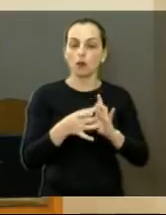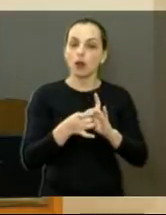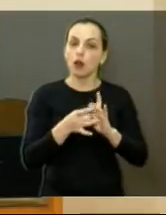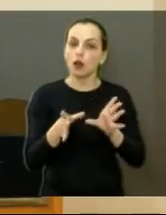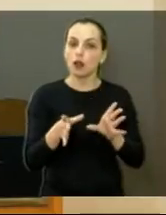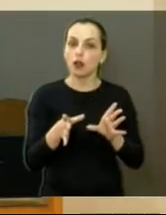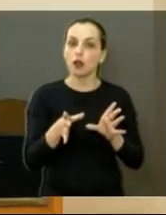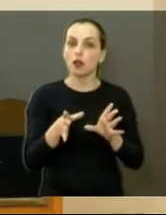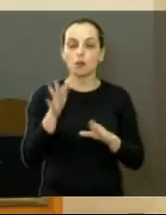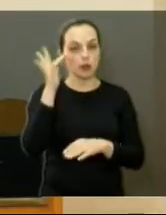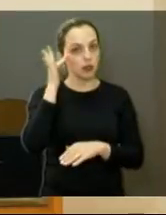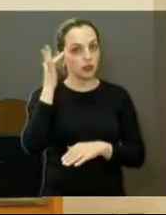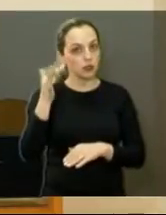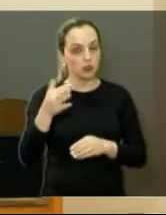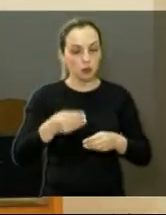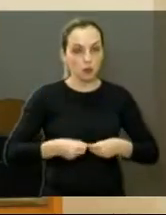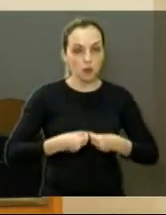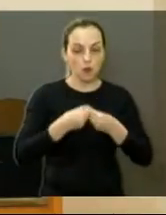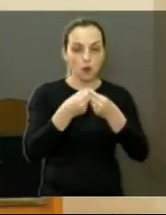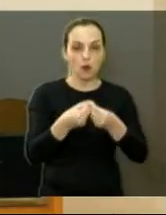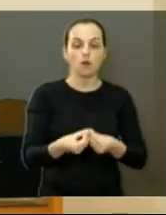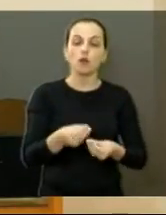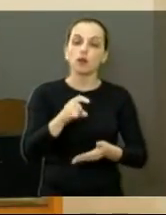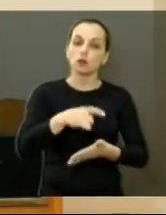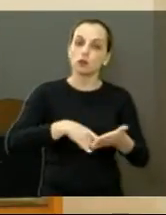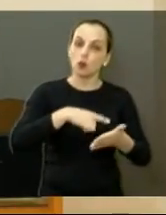ontem um envio de um documento